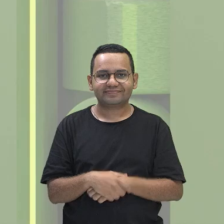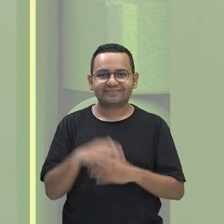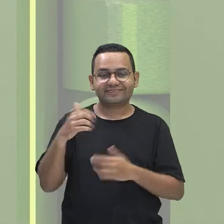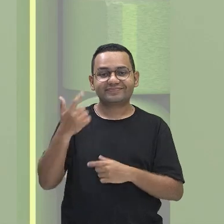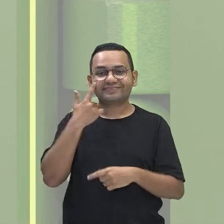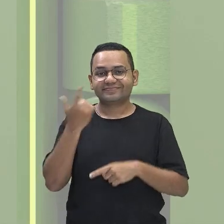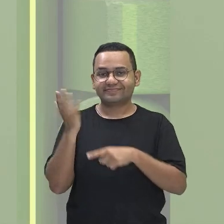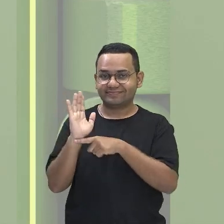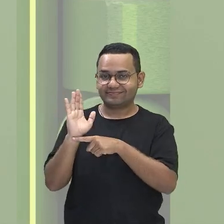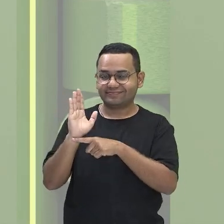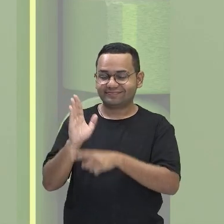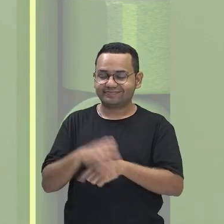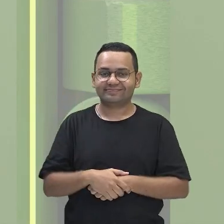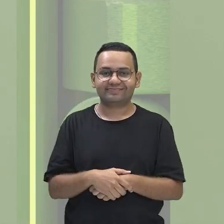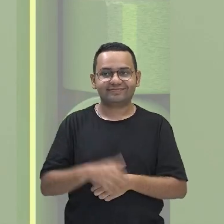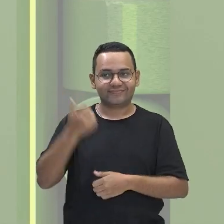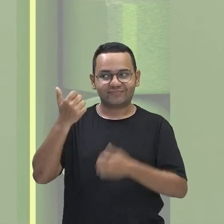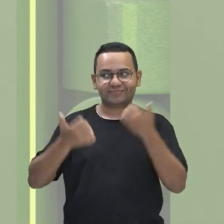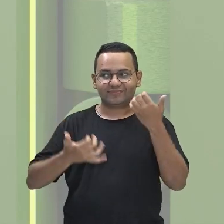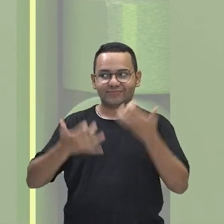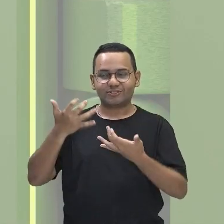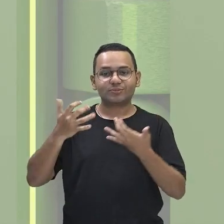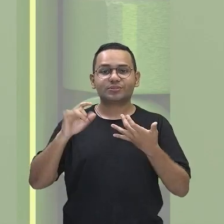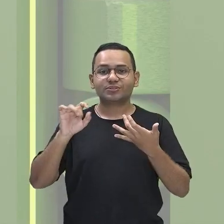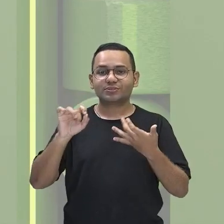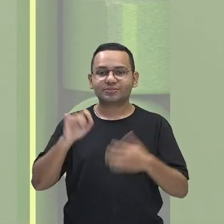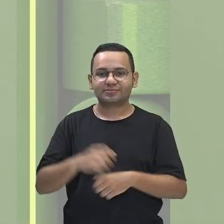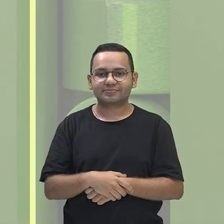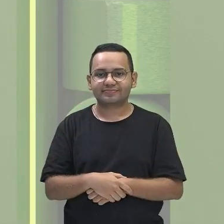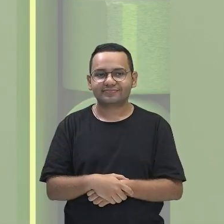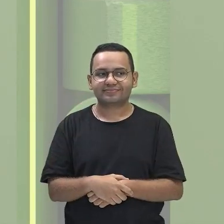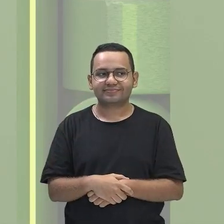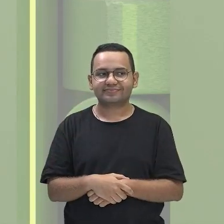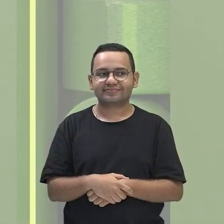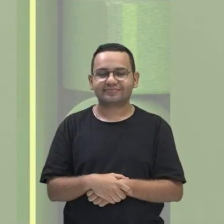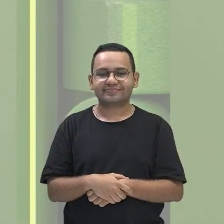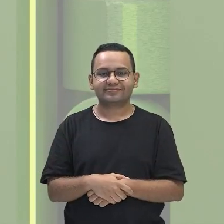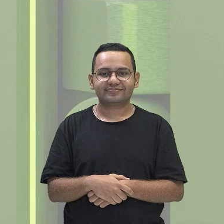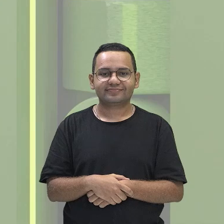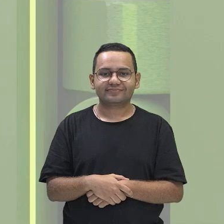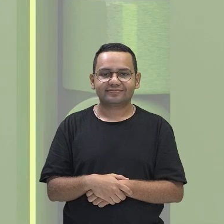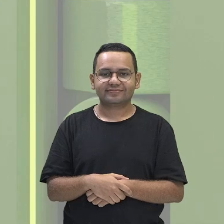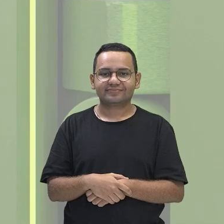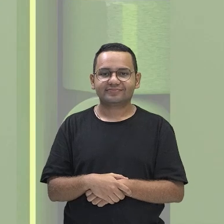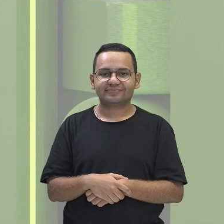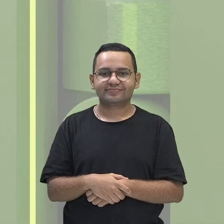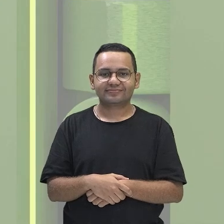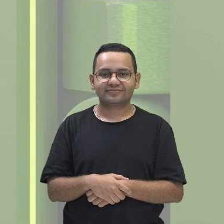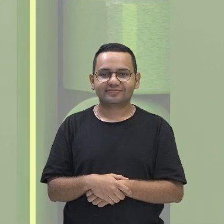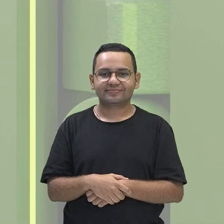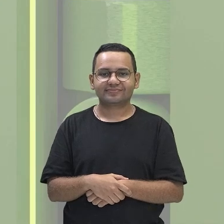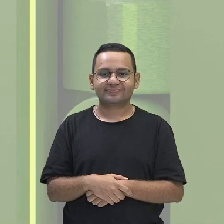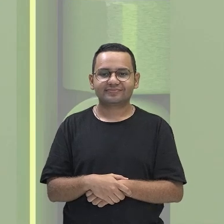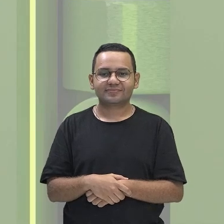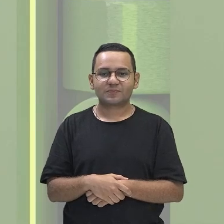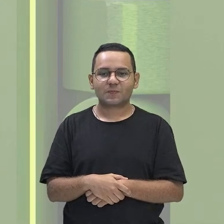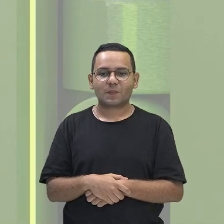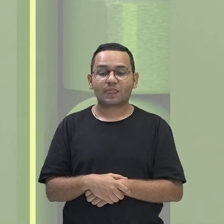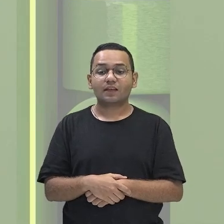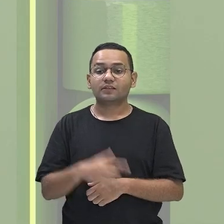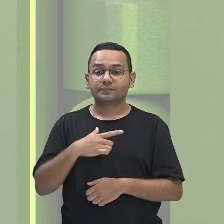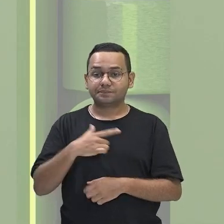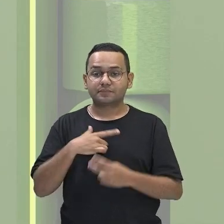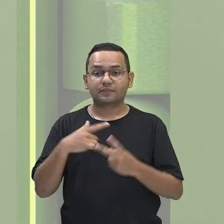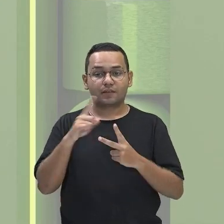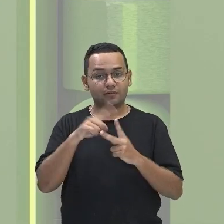vou explicando para vocês, conforme esse vídeo vocês forem assistindo a ele, para você entender a ação de dois hormônios